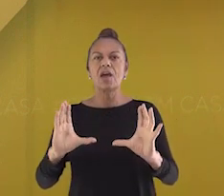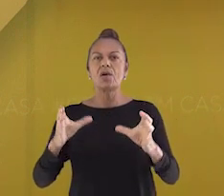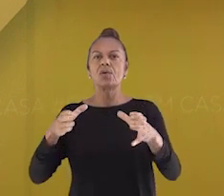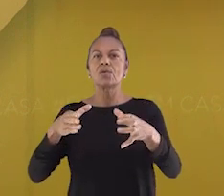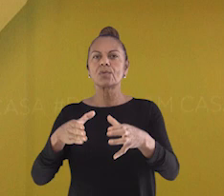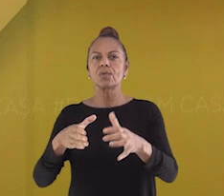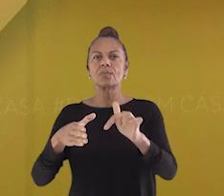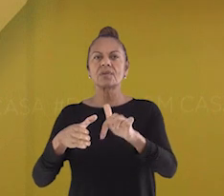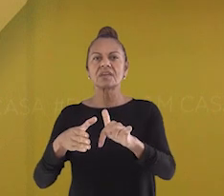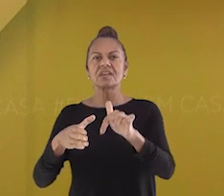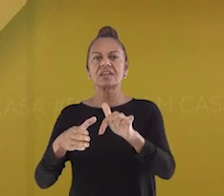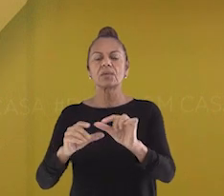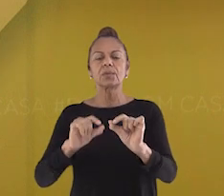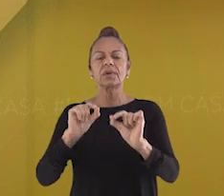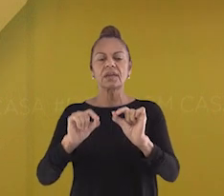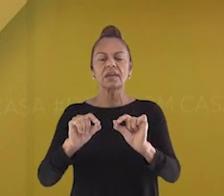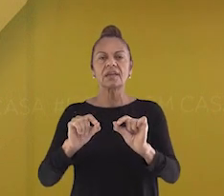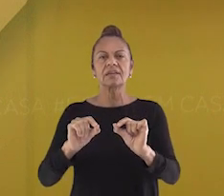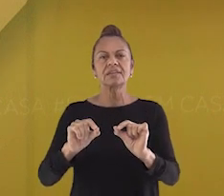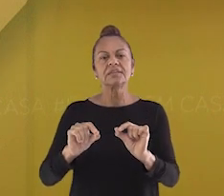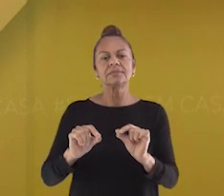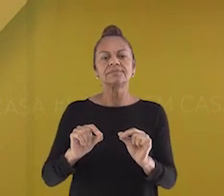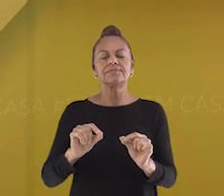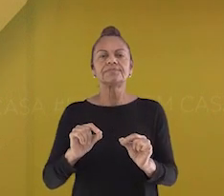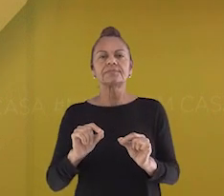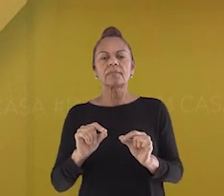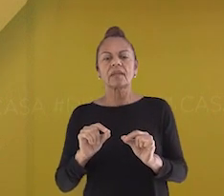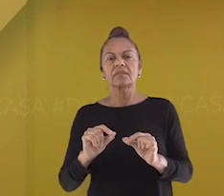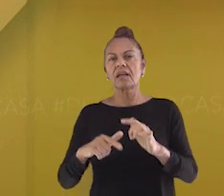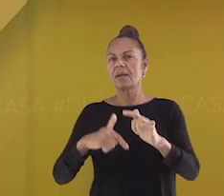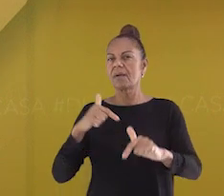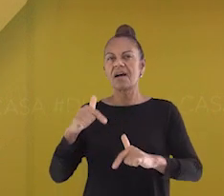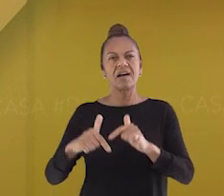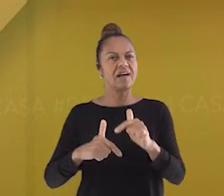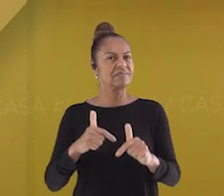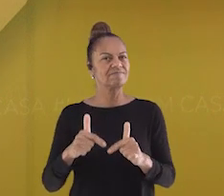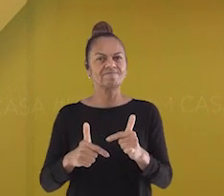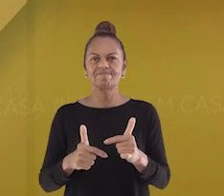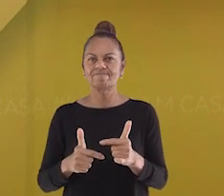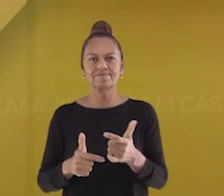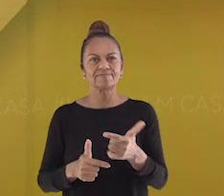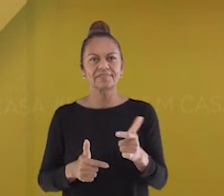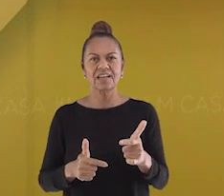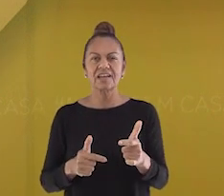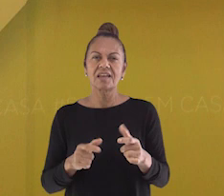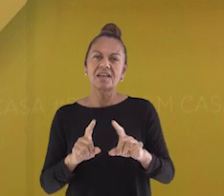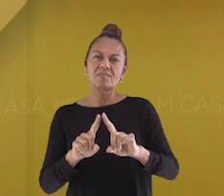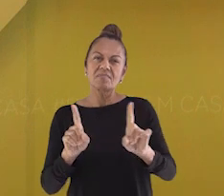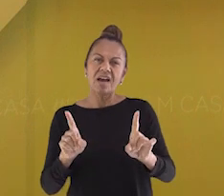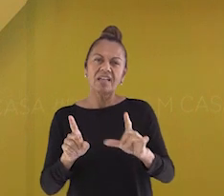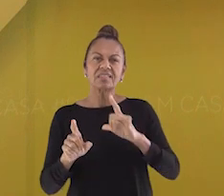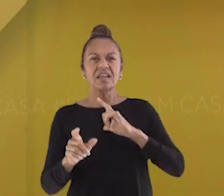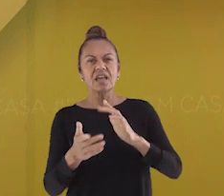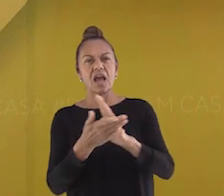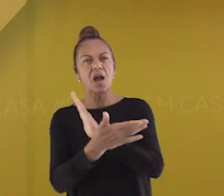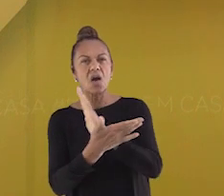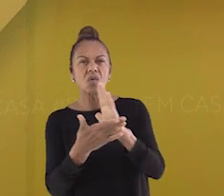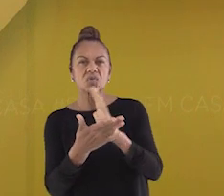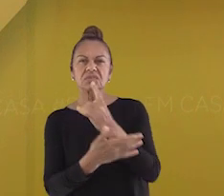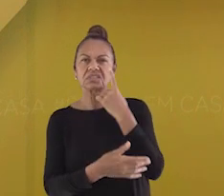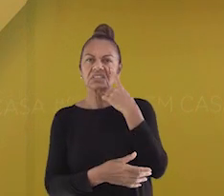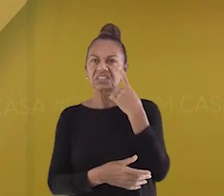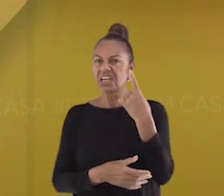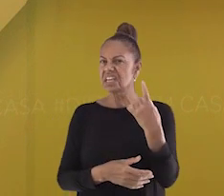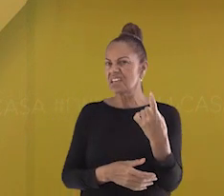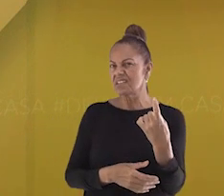Esse grupo inclui aqueles que estão fora da faixa etária correspondente, mas também os que não